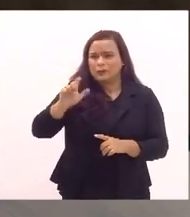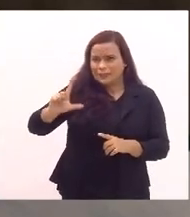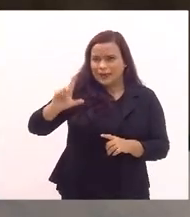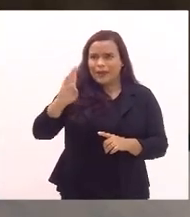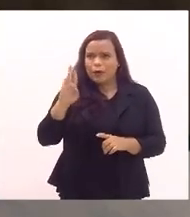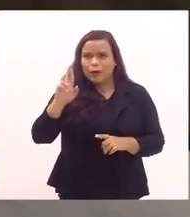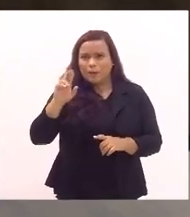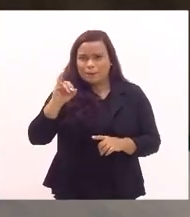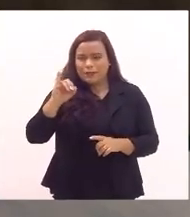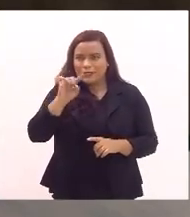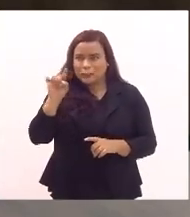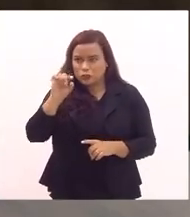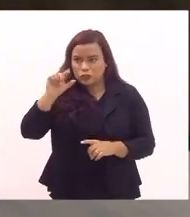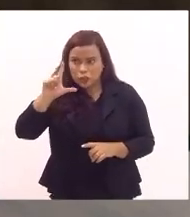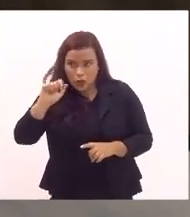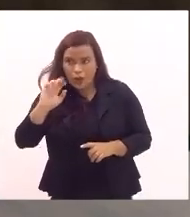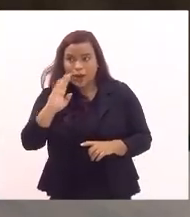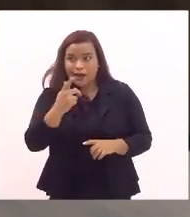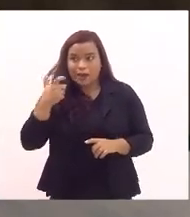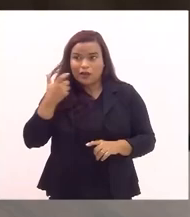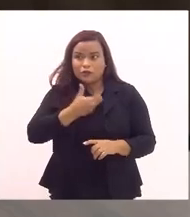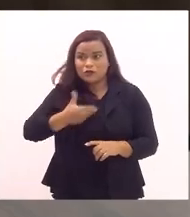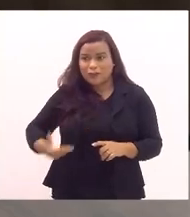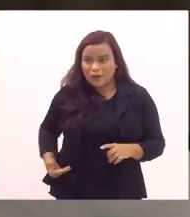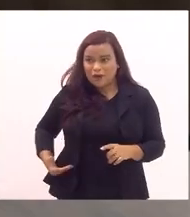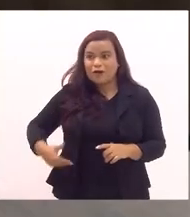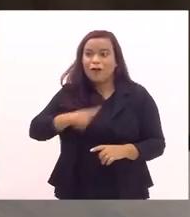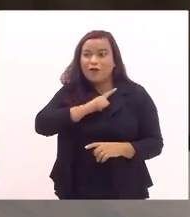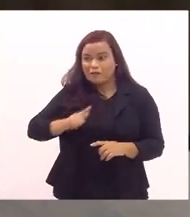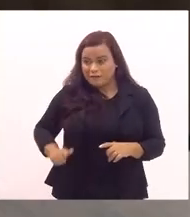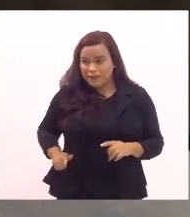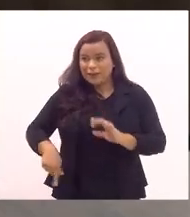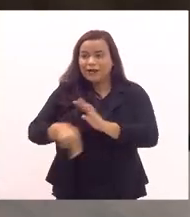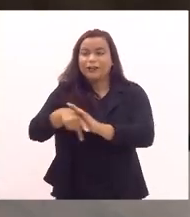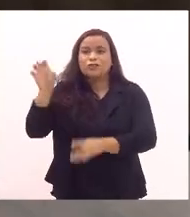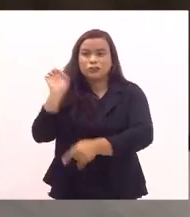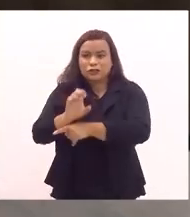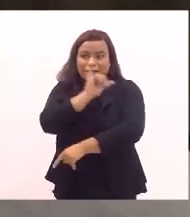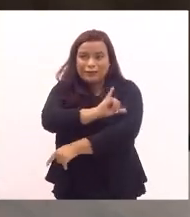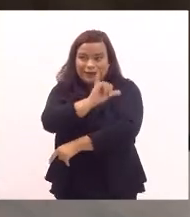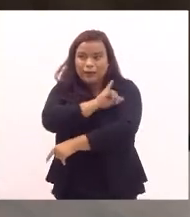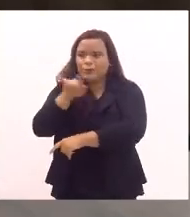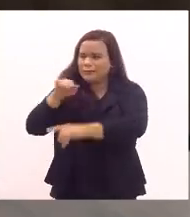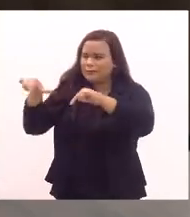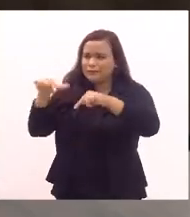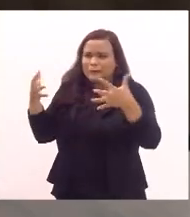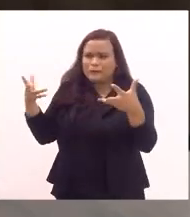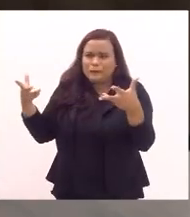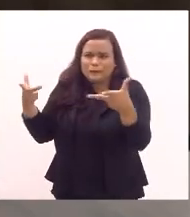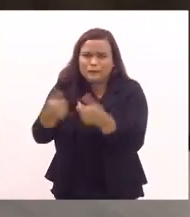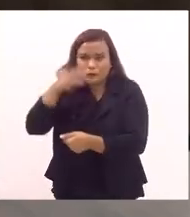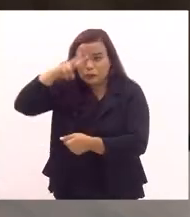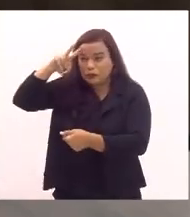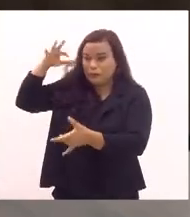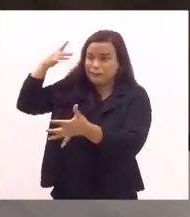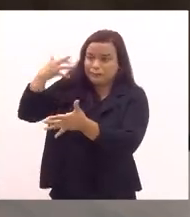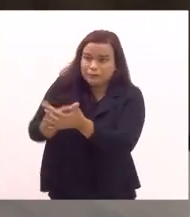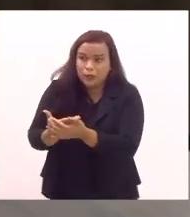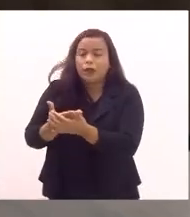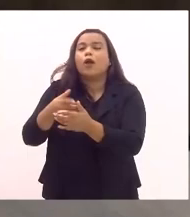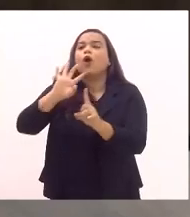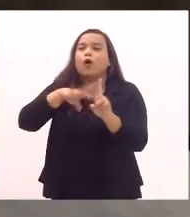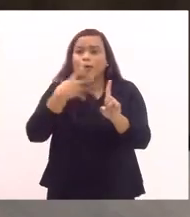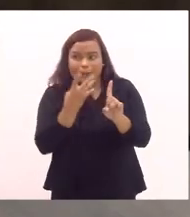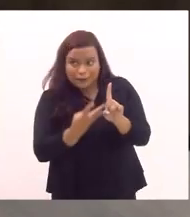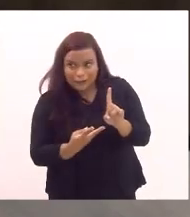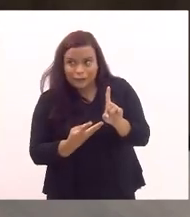que é o ex-governador do Estado um grande trabalhista histórico fazer essa homenagem